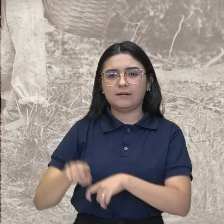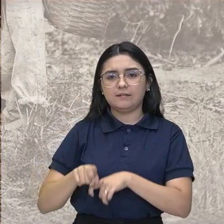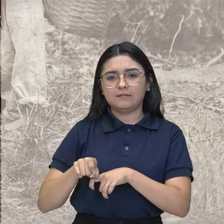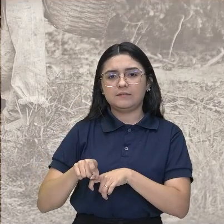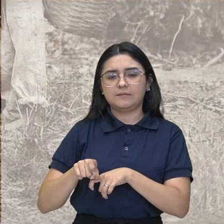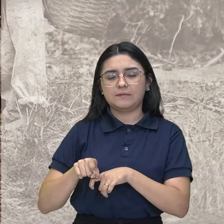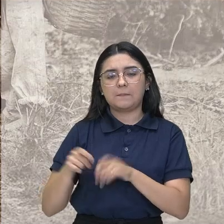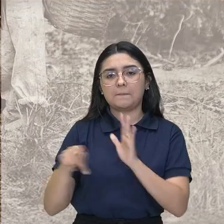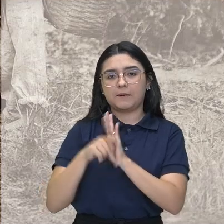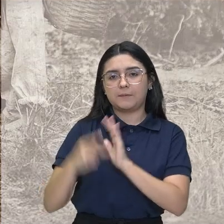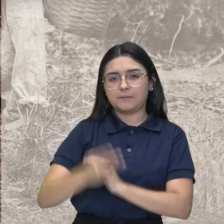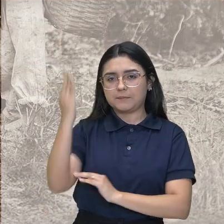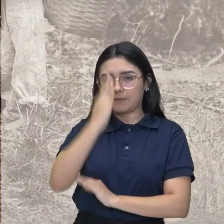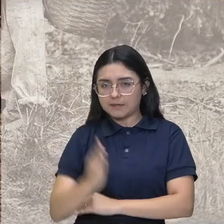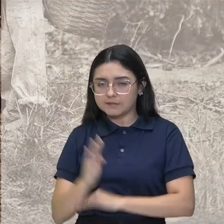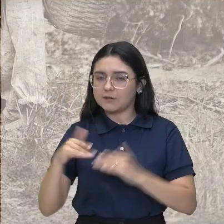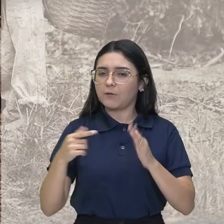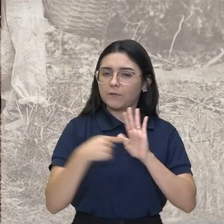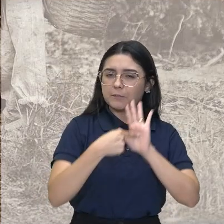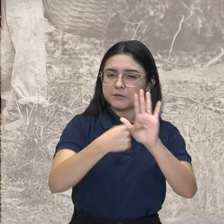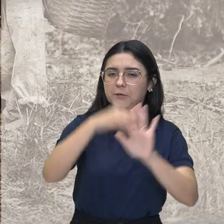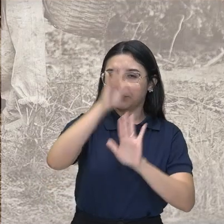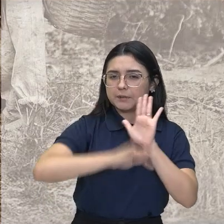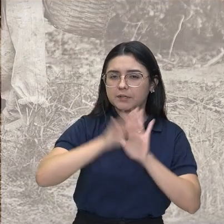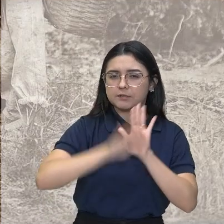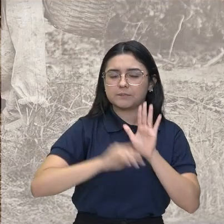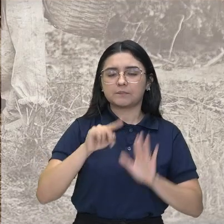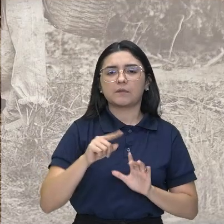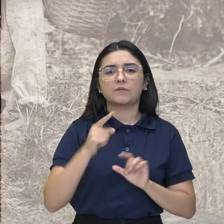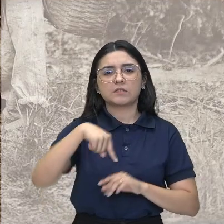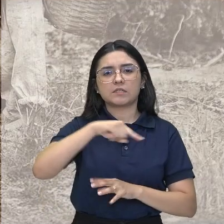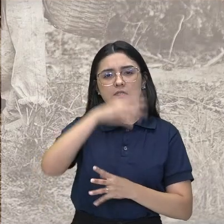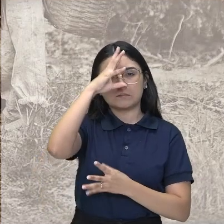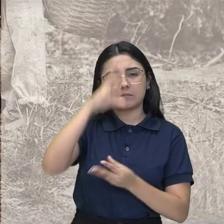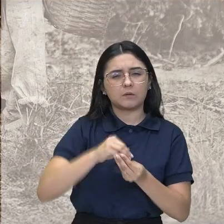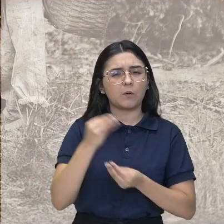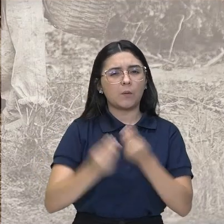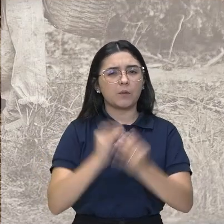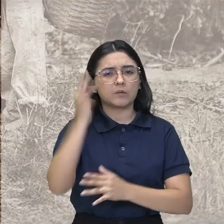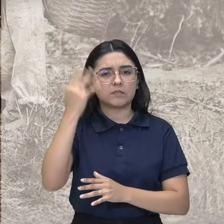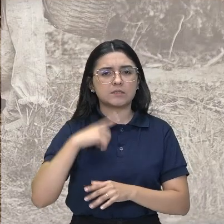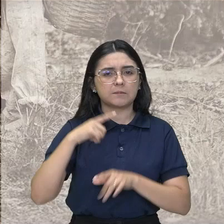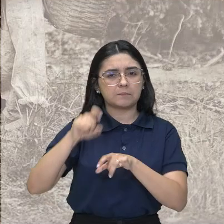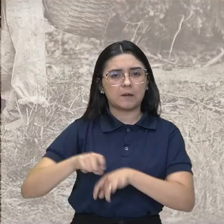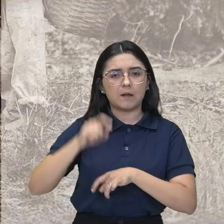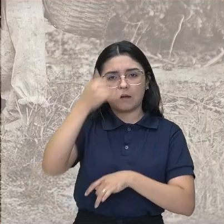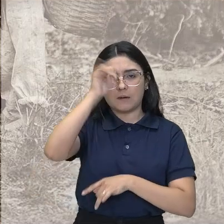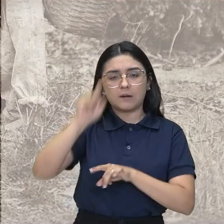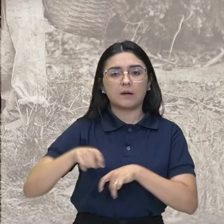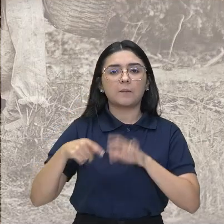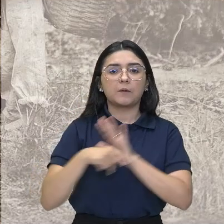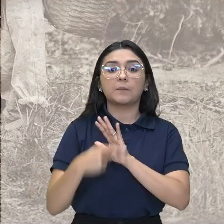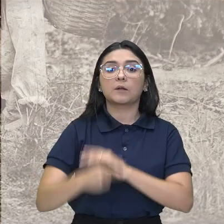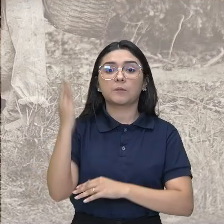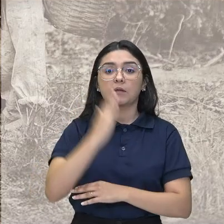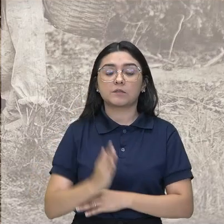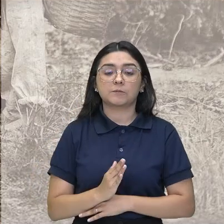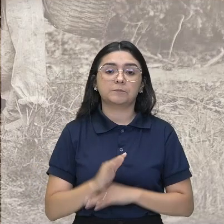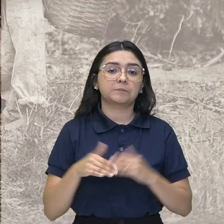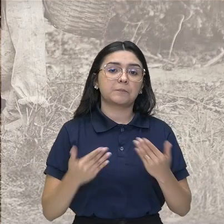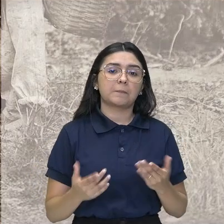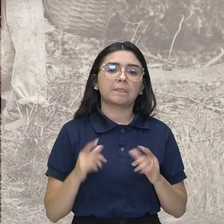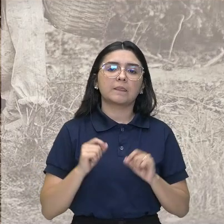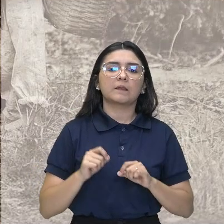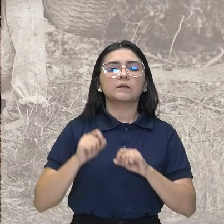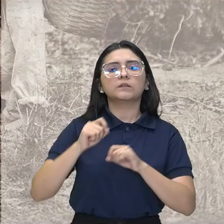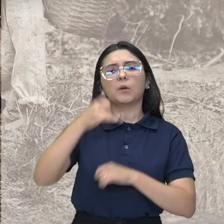aqui que vai nos ajudar a compreender a questão agrária no Brasil. E esse texto nos fala o seguinte: a questão agrária